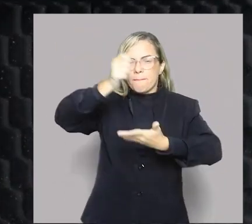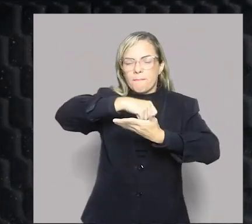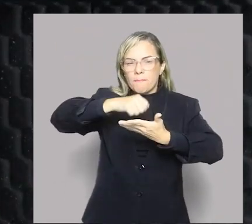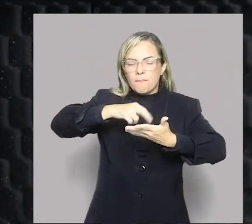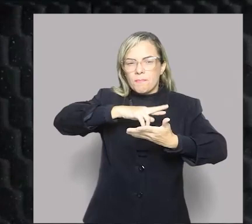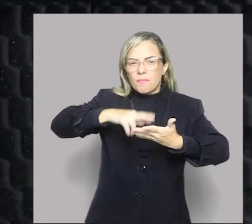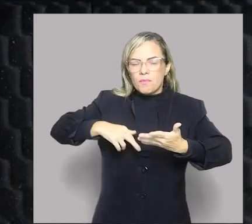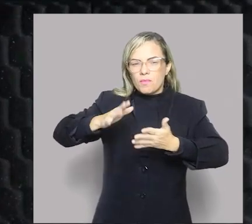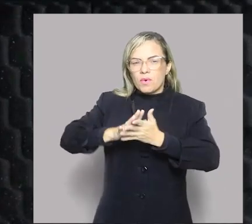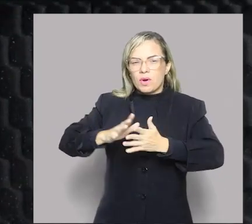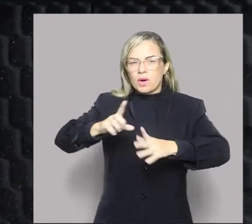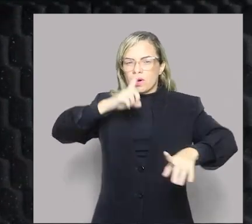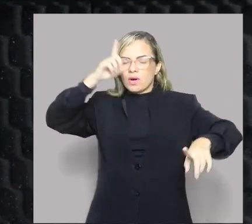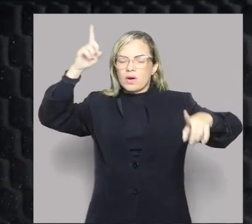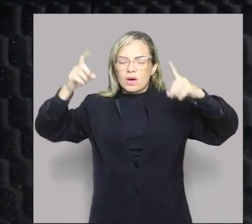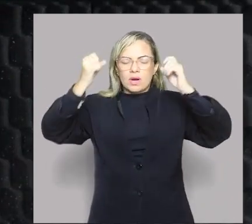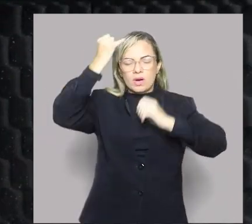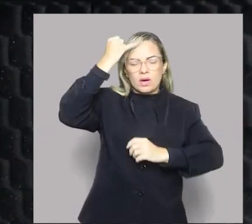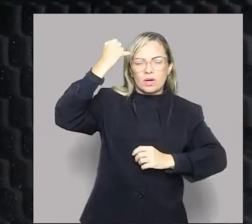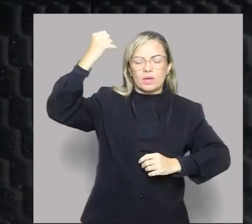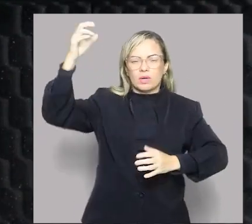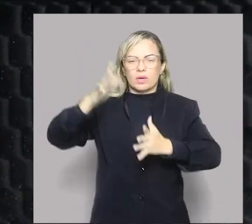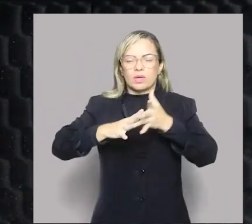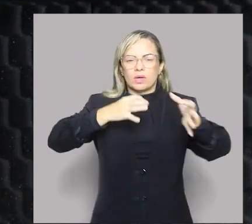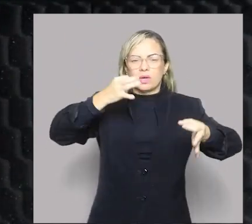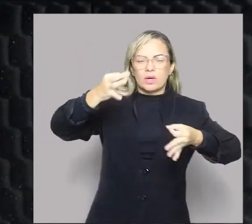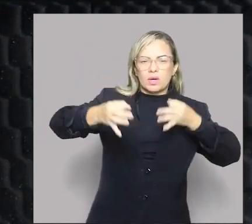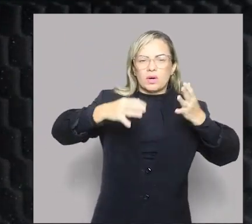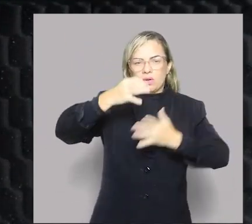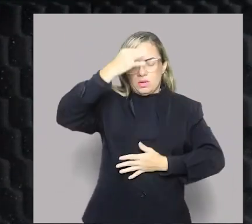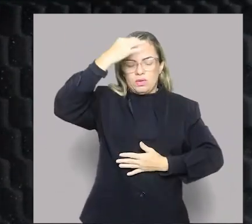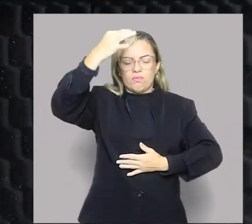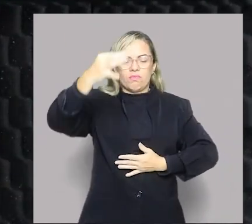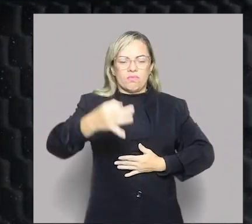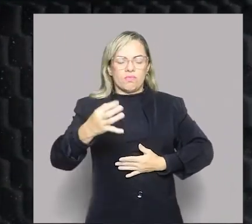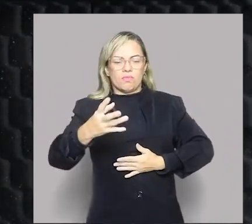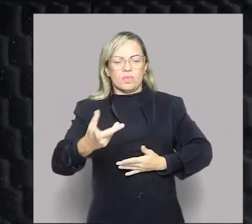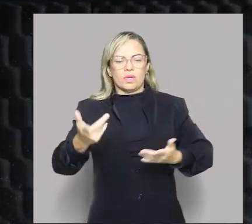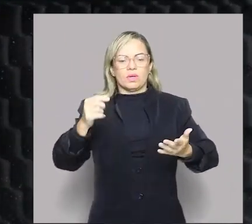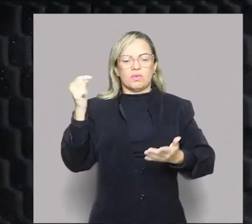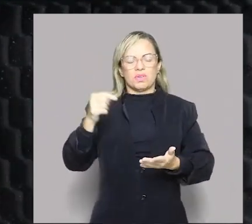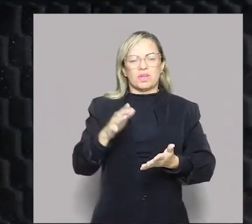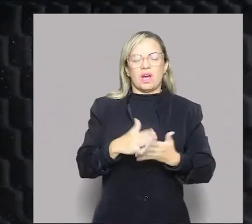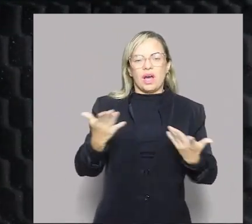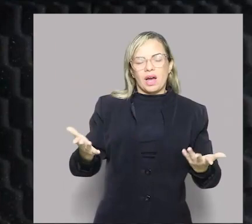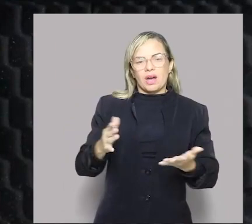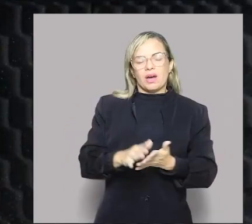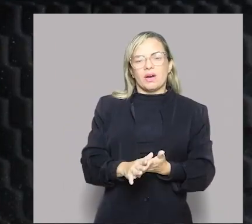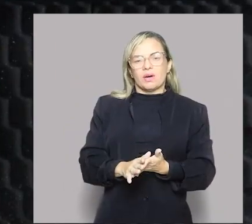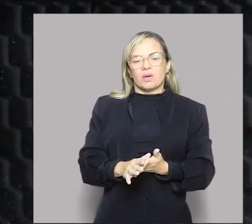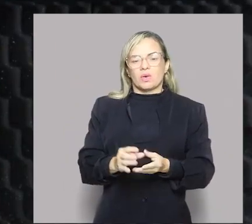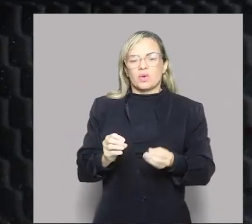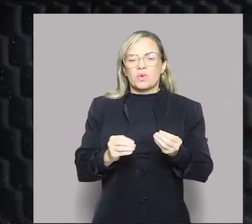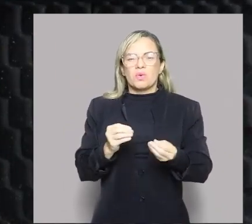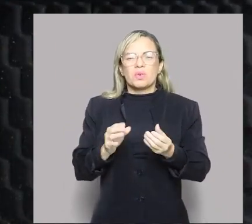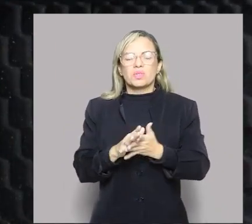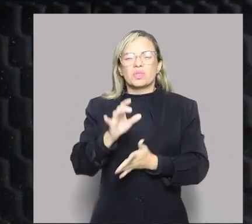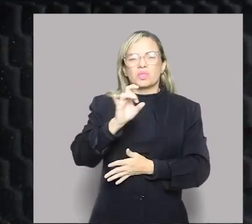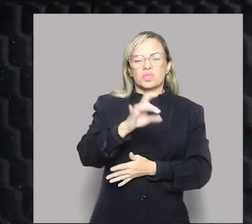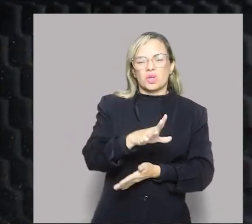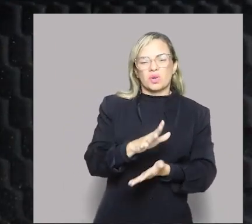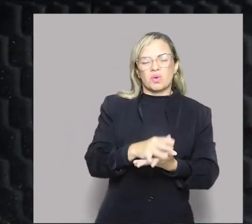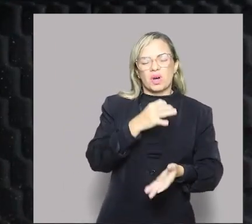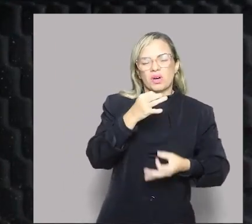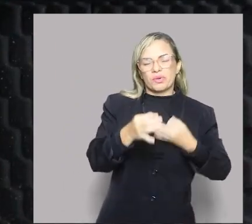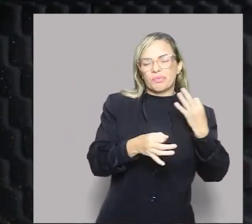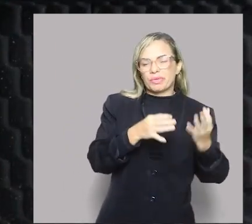as suas ideias, e isso faz com que o seu argumento não fique lá, como a gente chama xoxo, né? Não fique só o argumento pelo argumento,